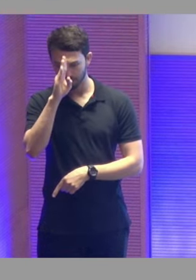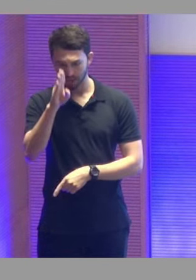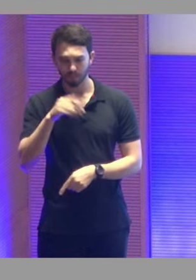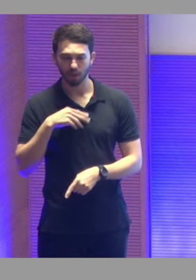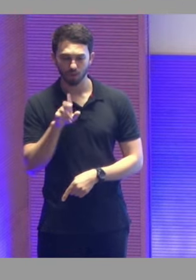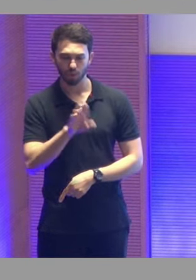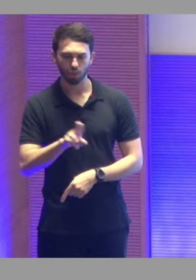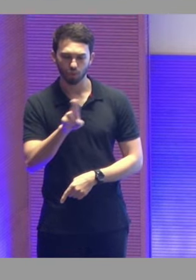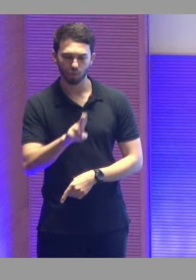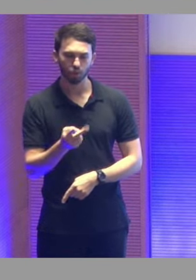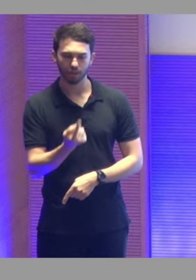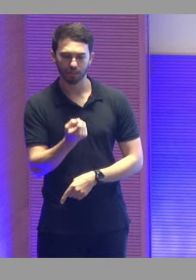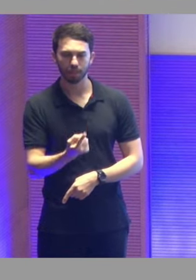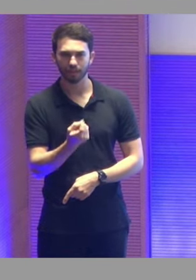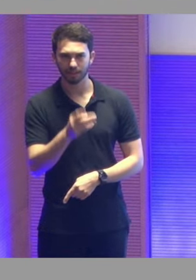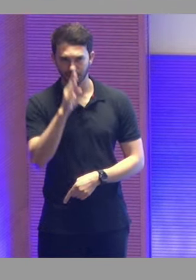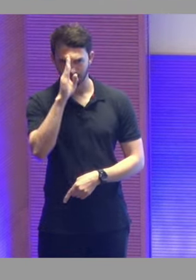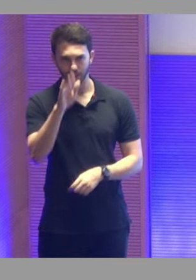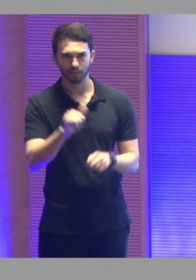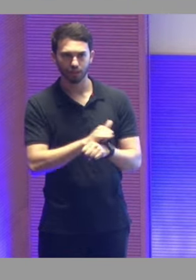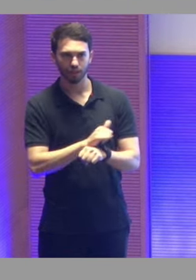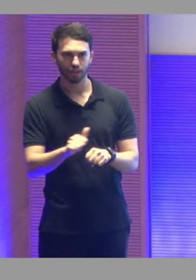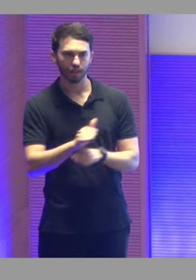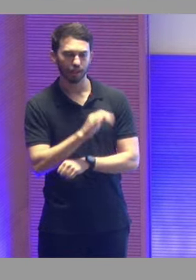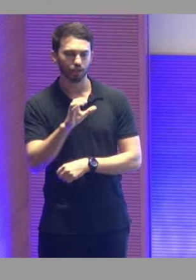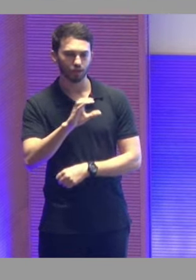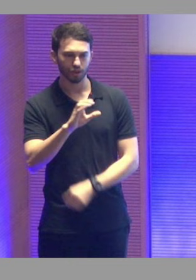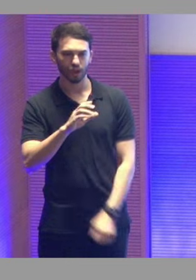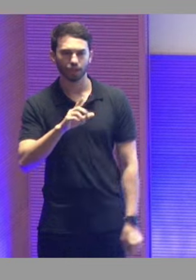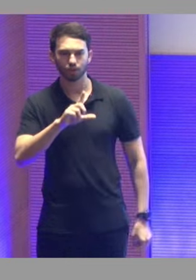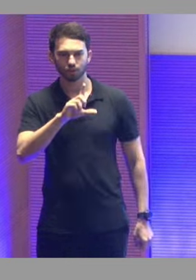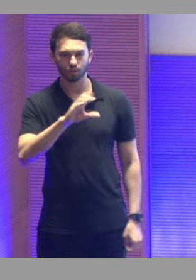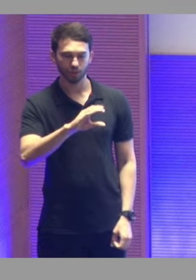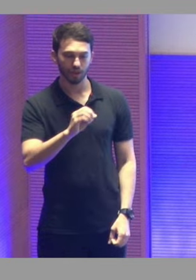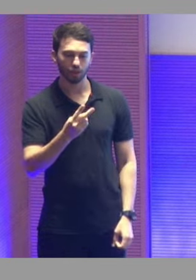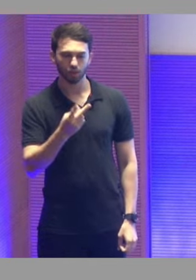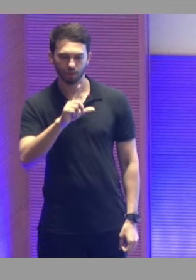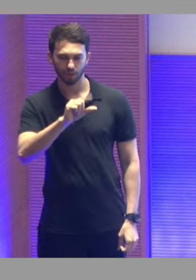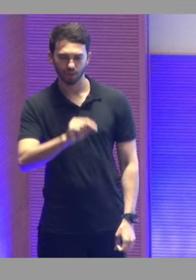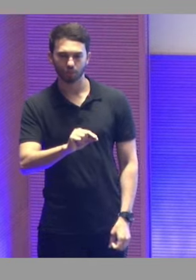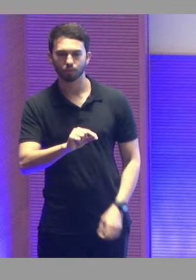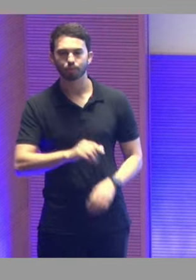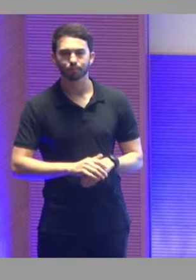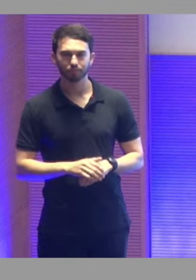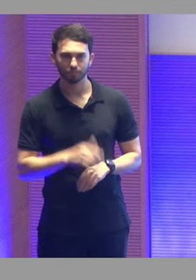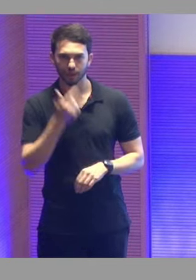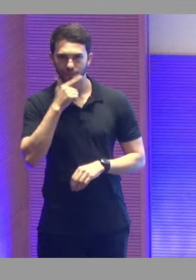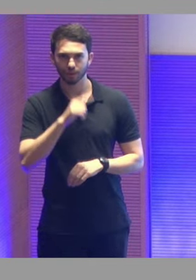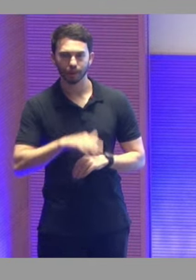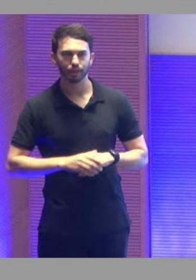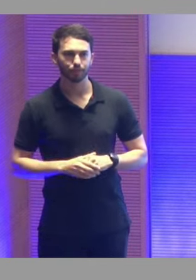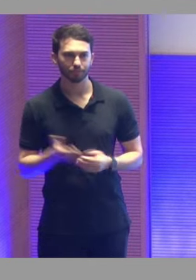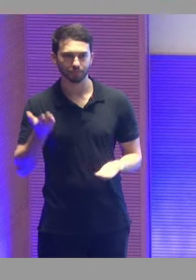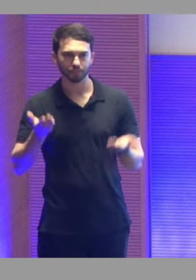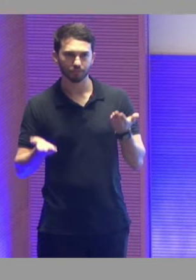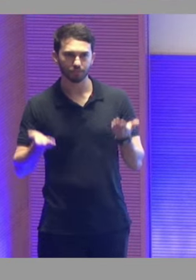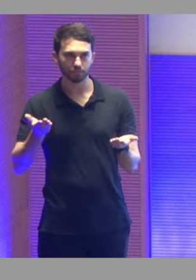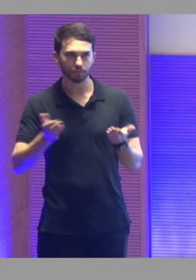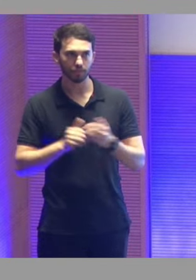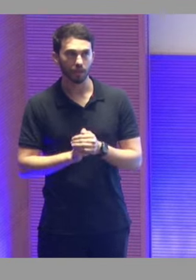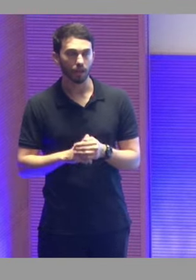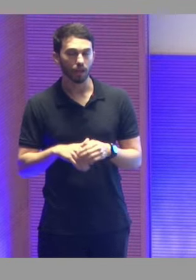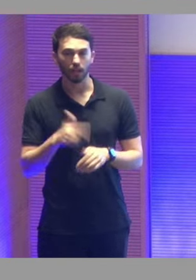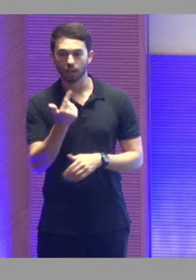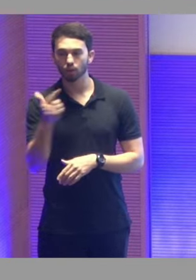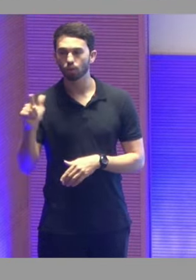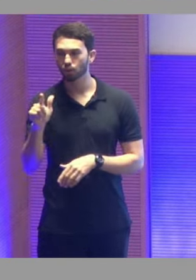eh um uso considerável da de créditos de emissão para de créditos de carbono para compensar essas emissões E aí no outro